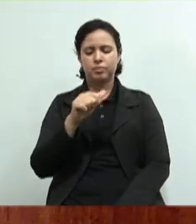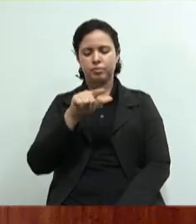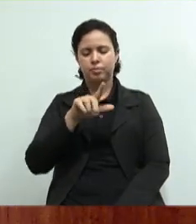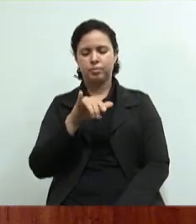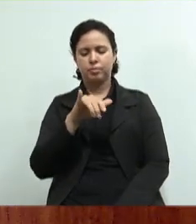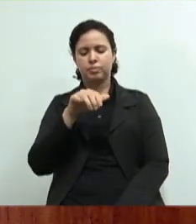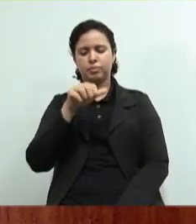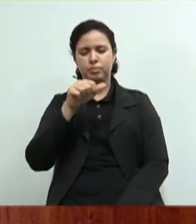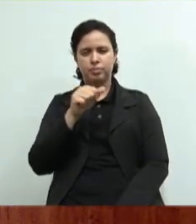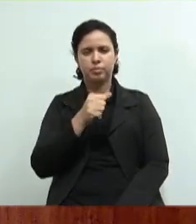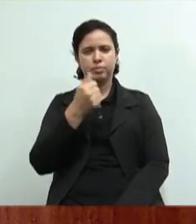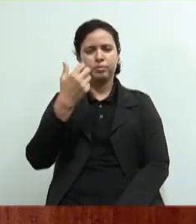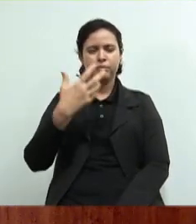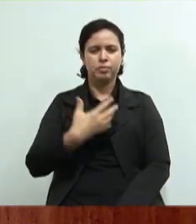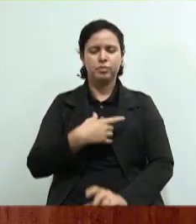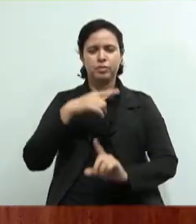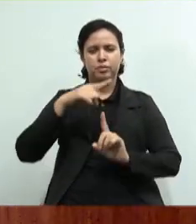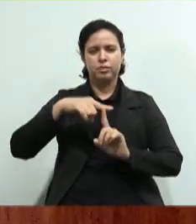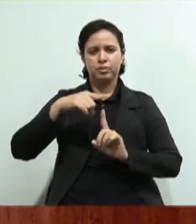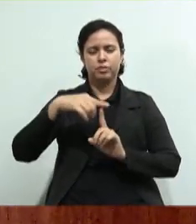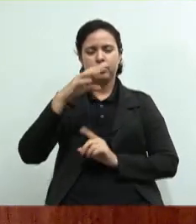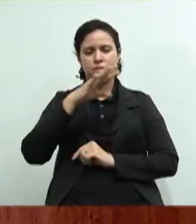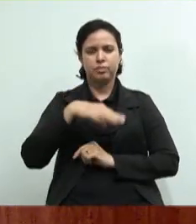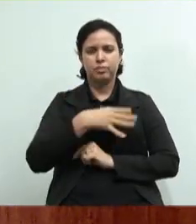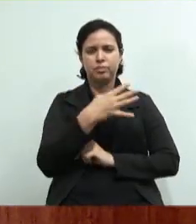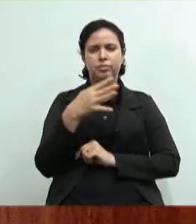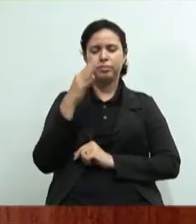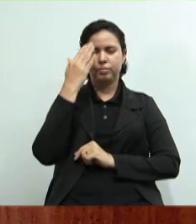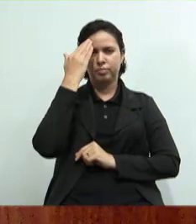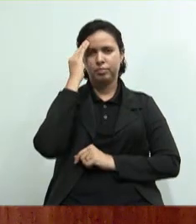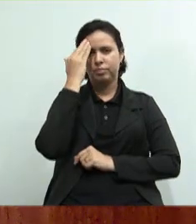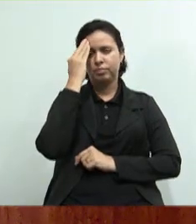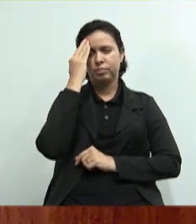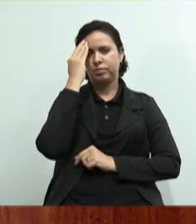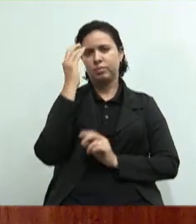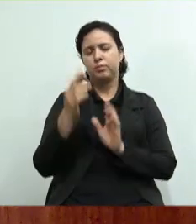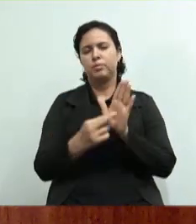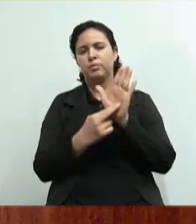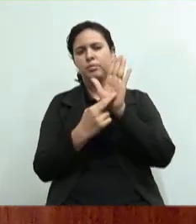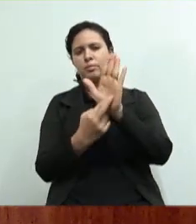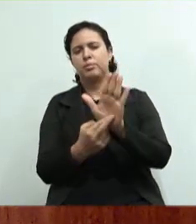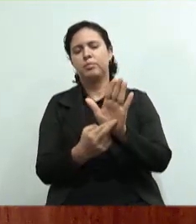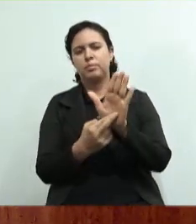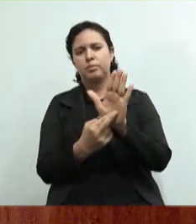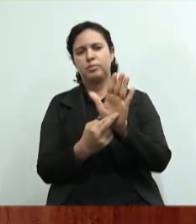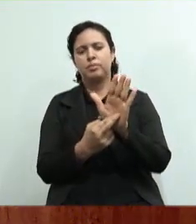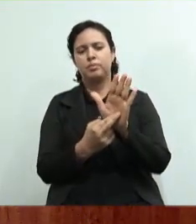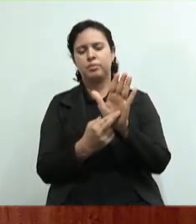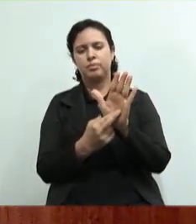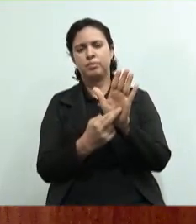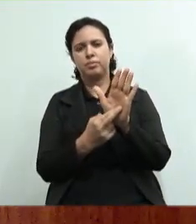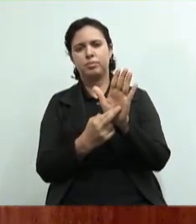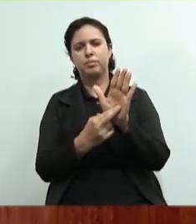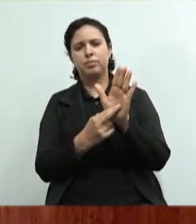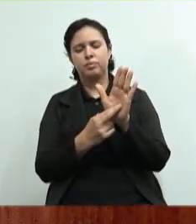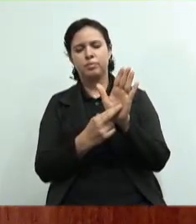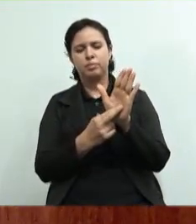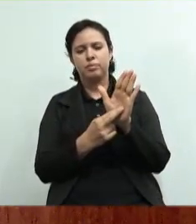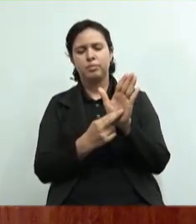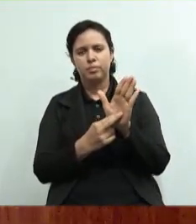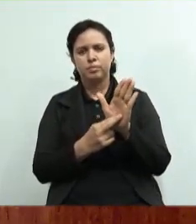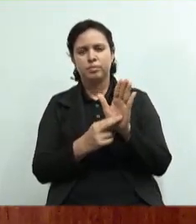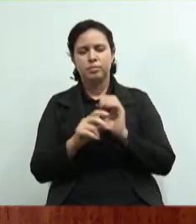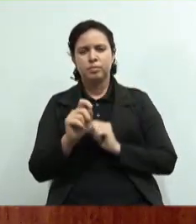de diagrama que pode ser entendido como uma apresentação gráfica, né, que